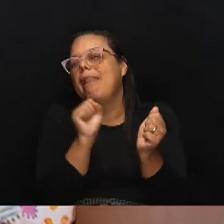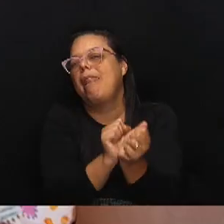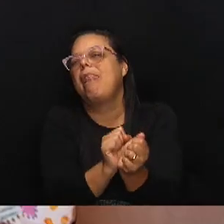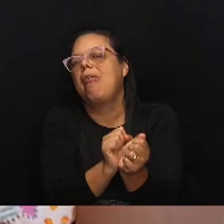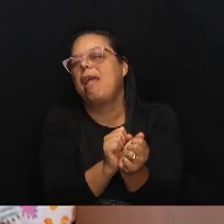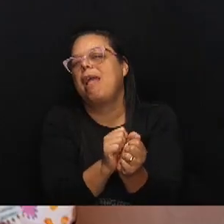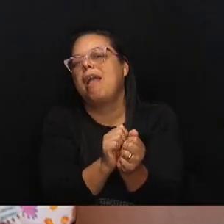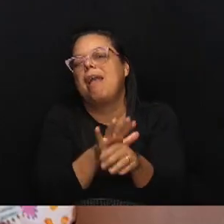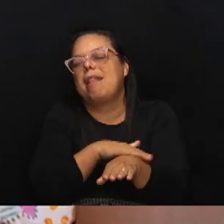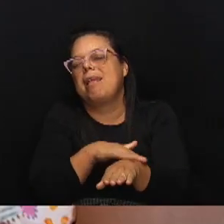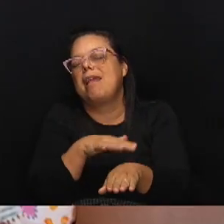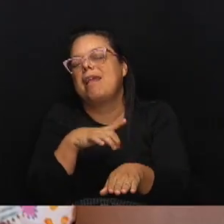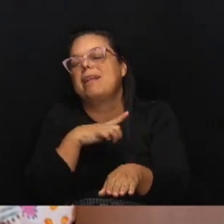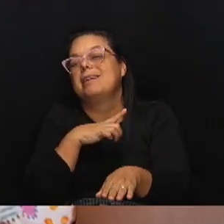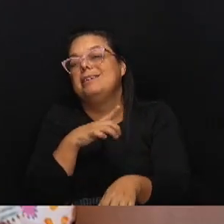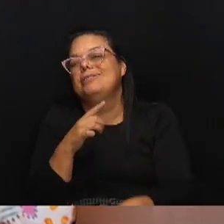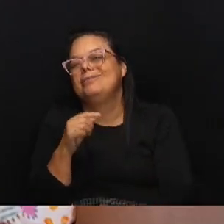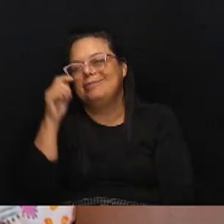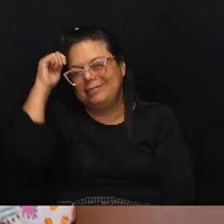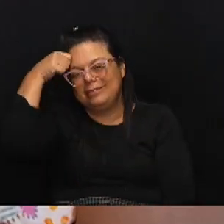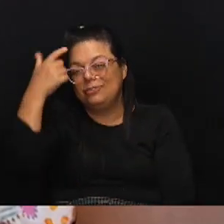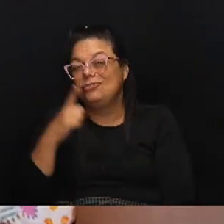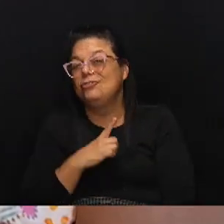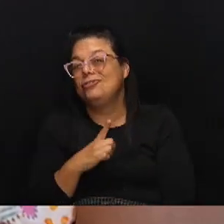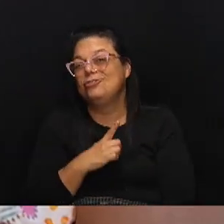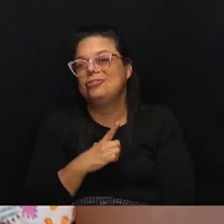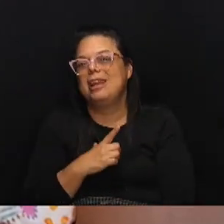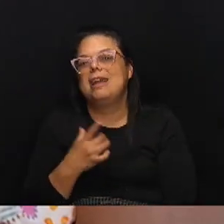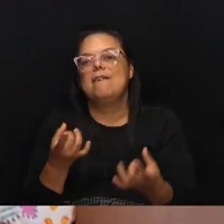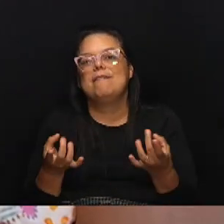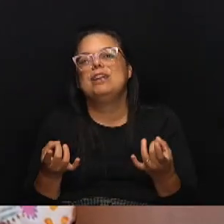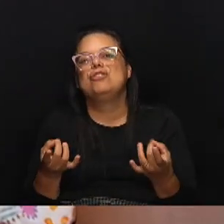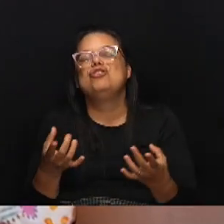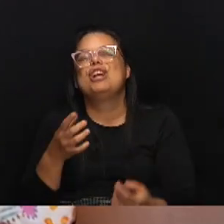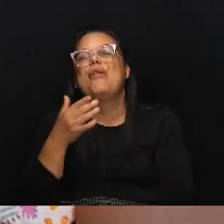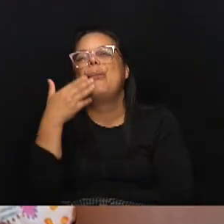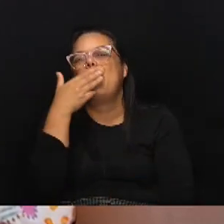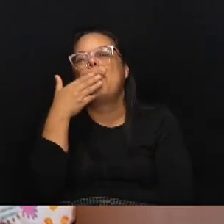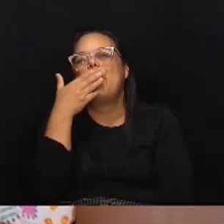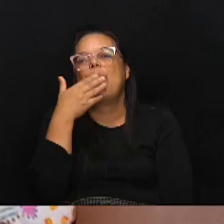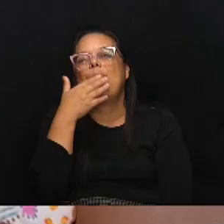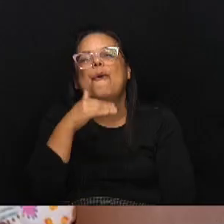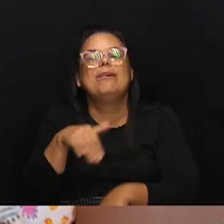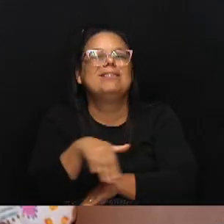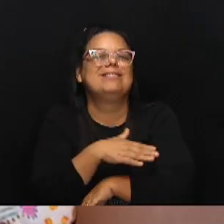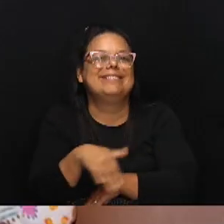eram as que lavavam, elas que vendiam os doces na rua, porque você começa a ter